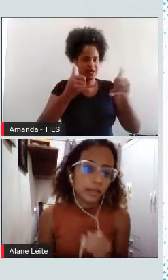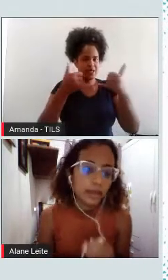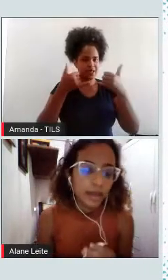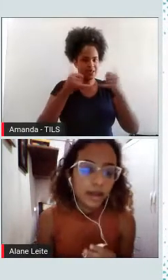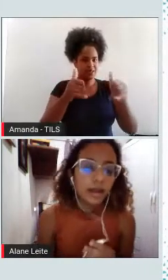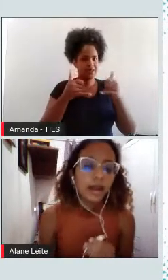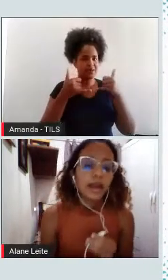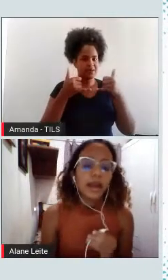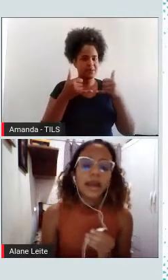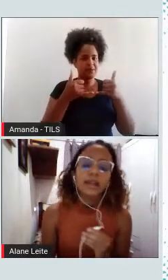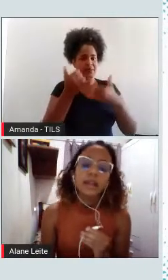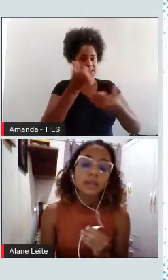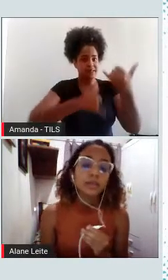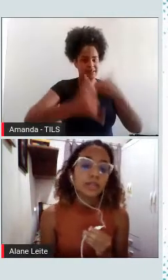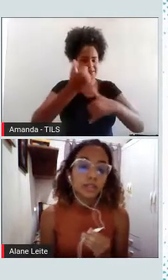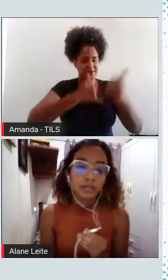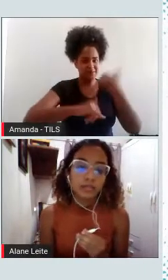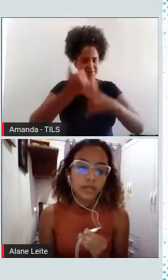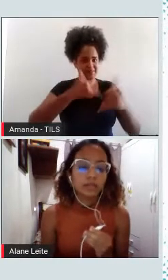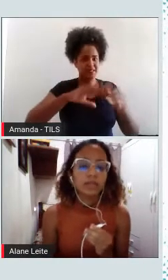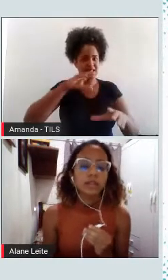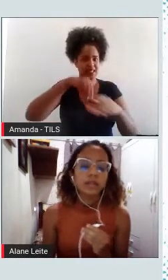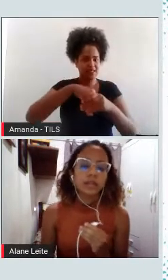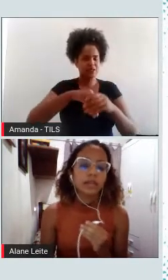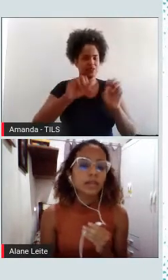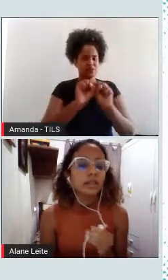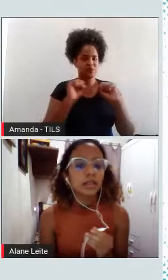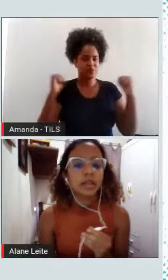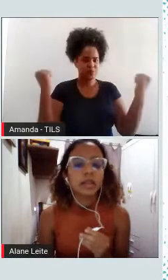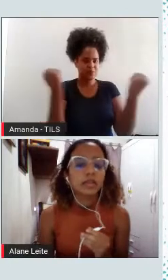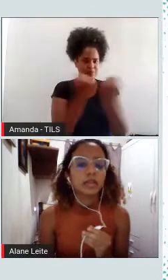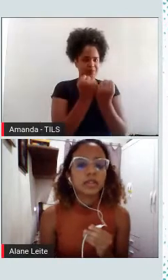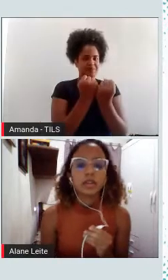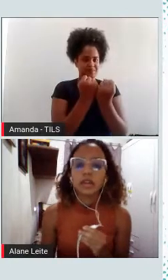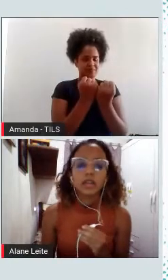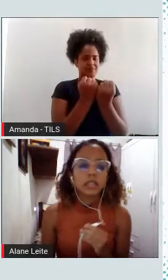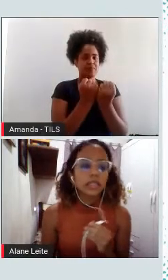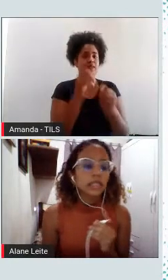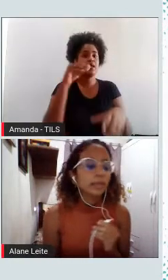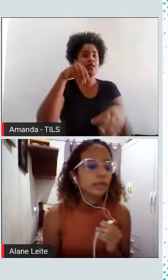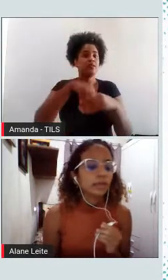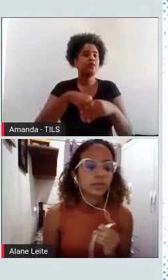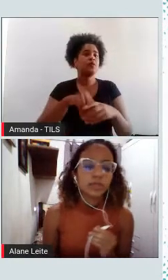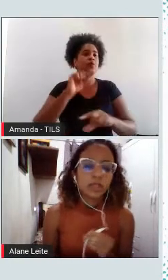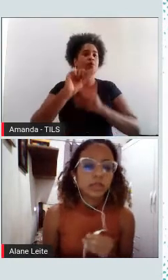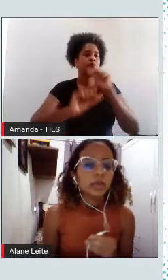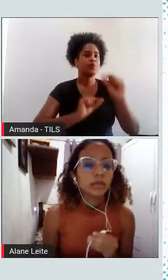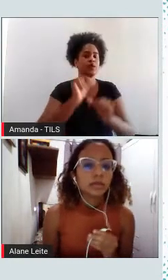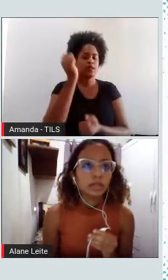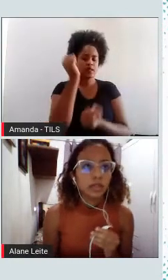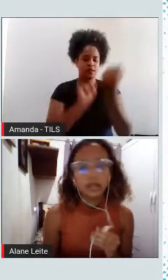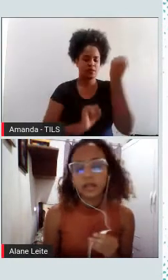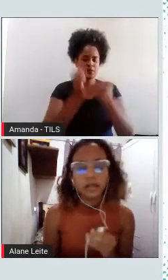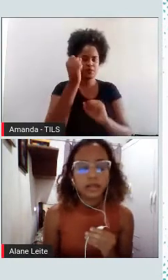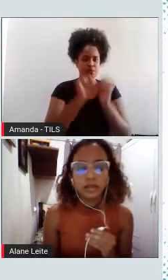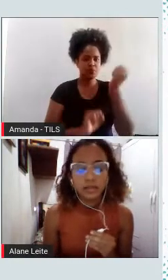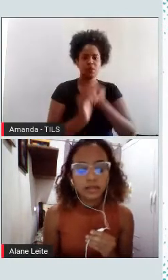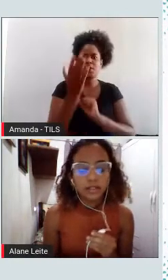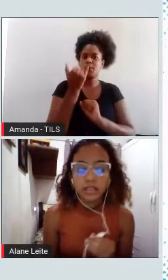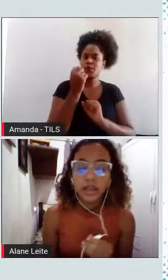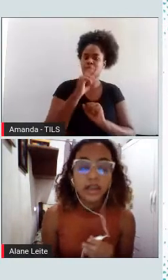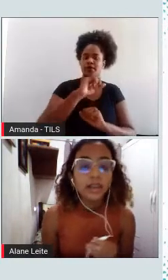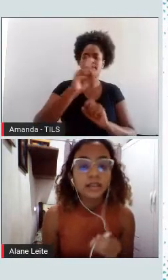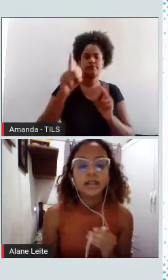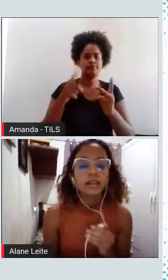podem trabalhar, é na indústria alimentícia, na indústria de produtos químicos,